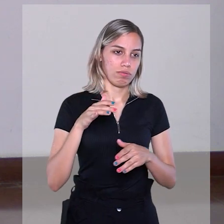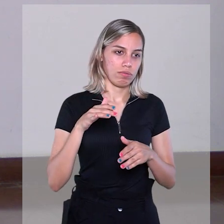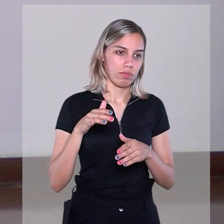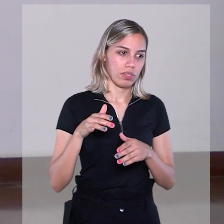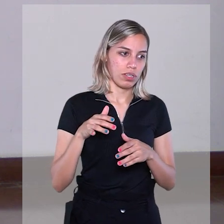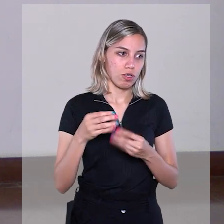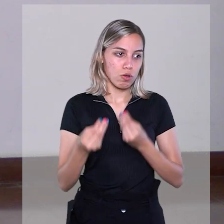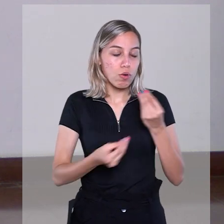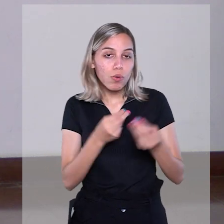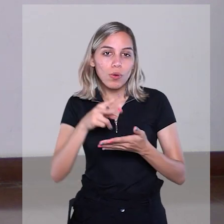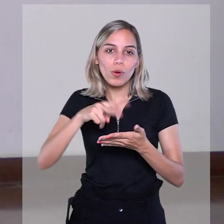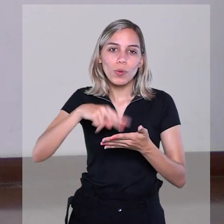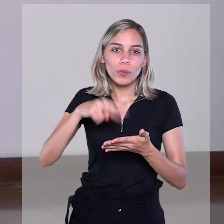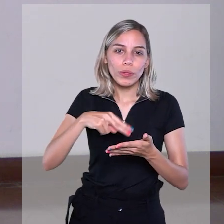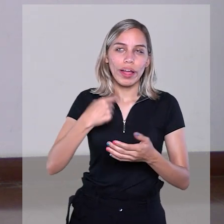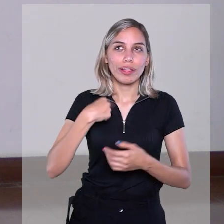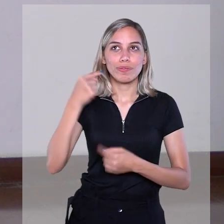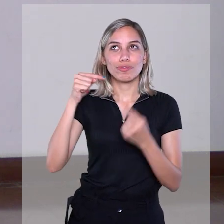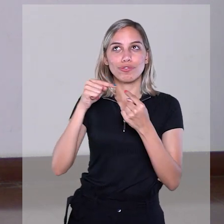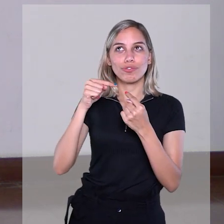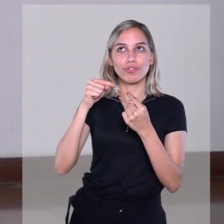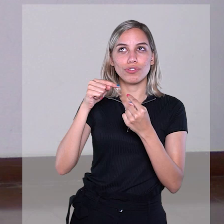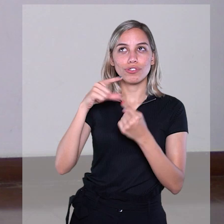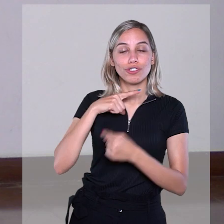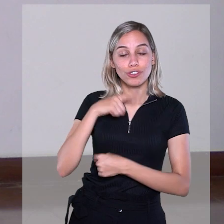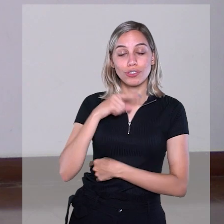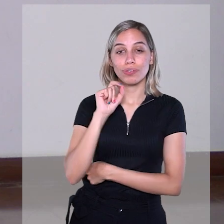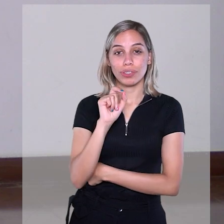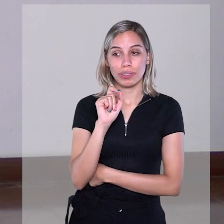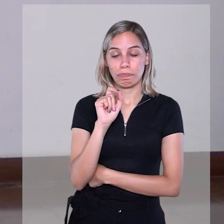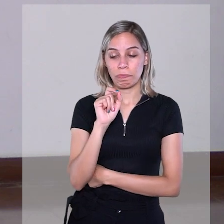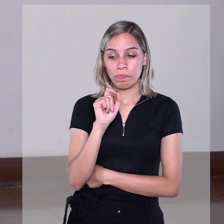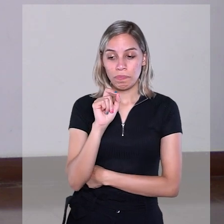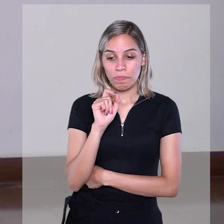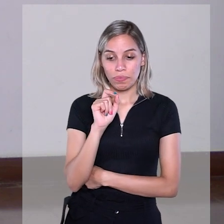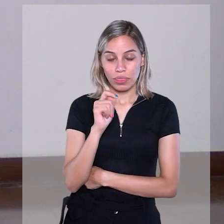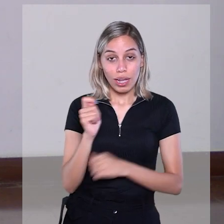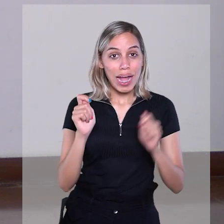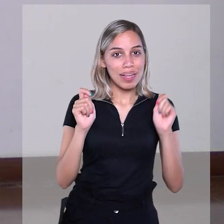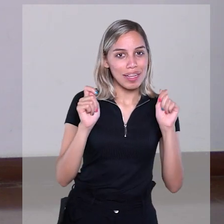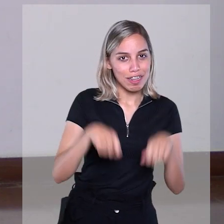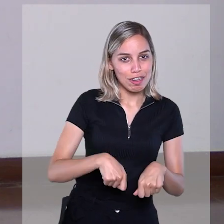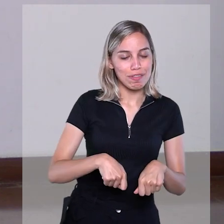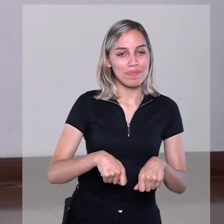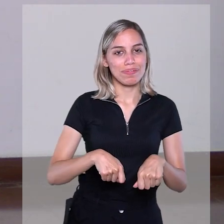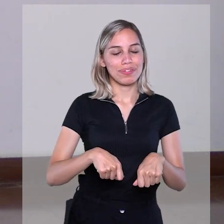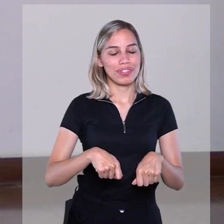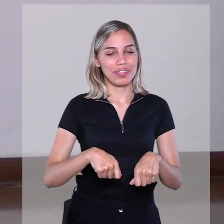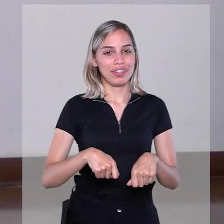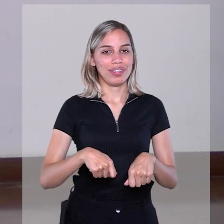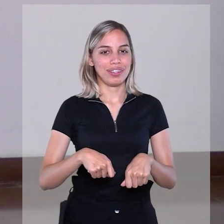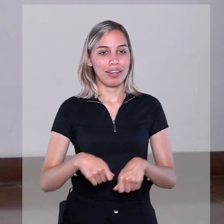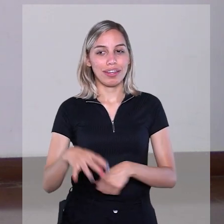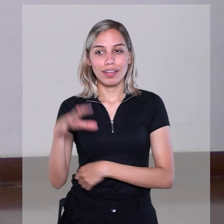vez a possibilidade de contemplar essa situação sem autocomiseração, sem